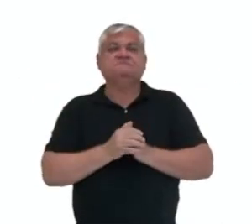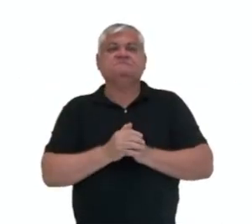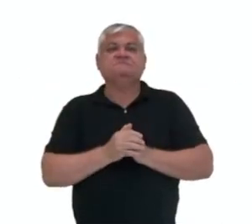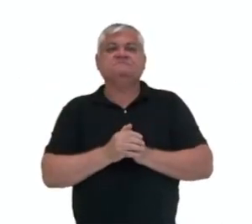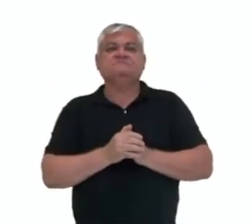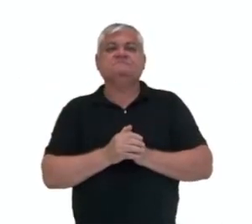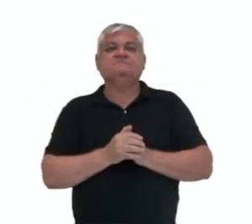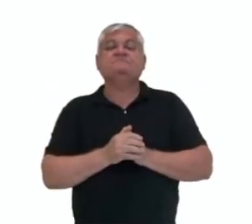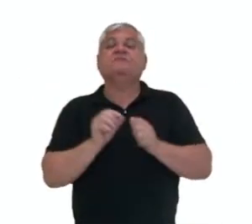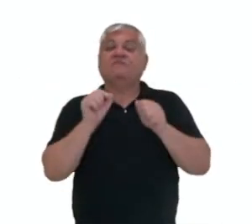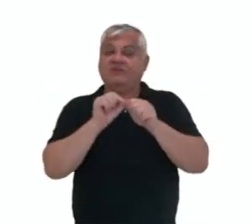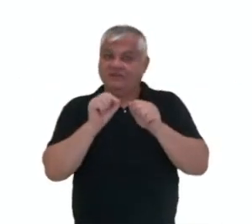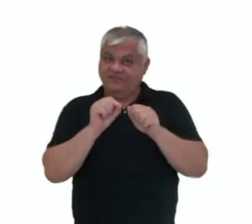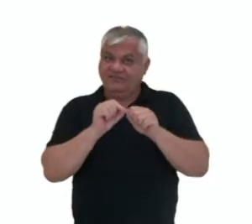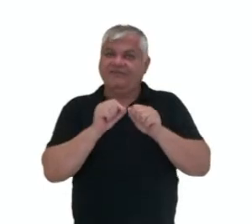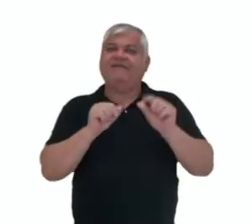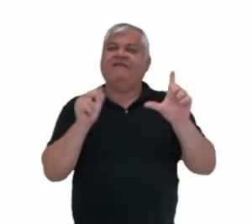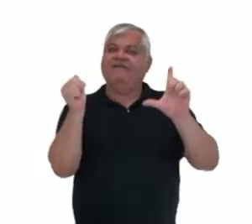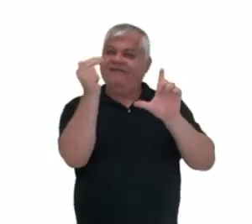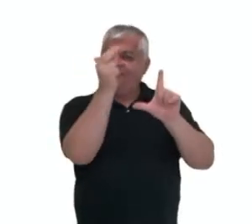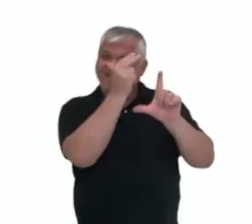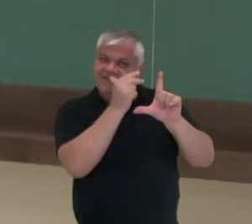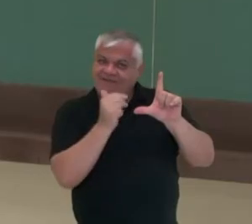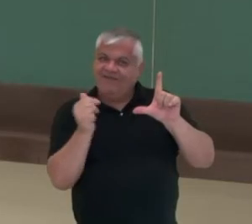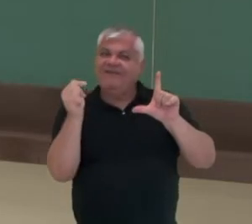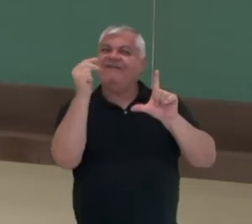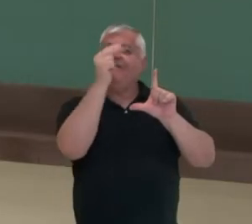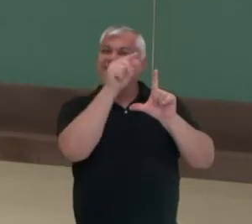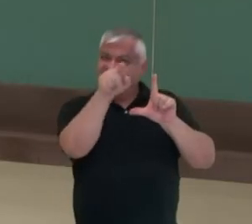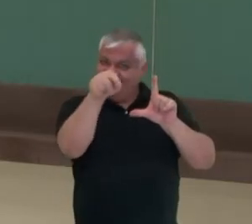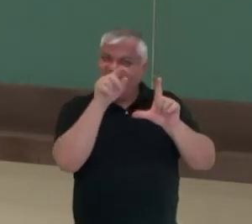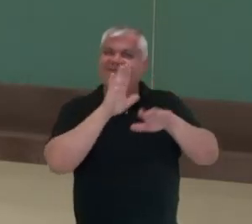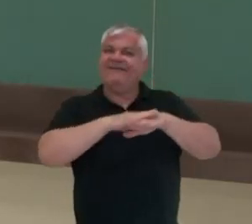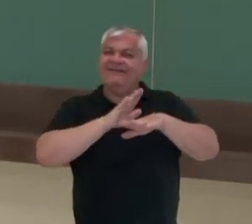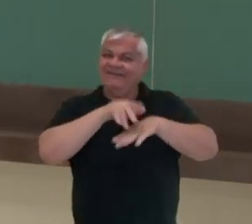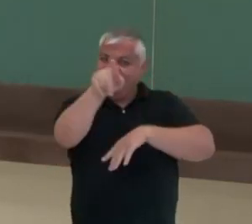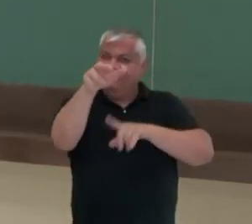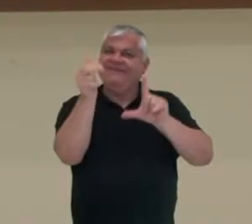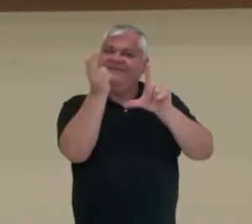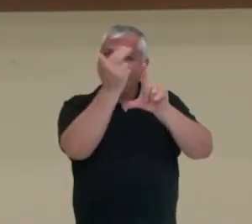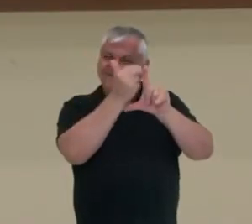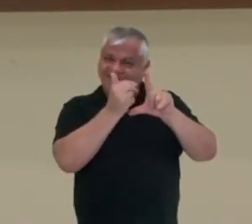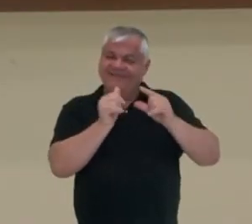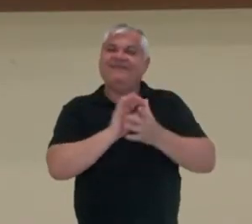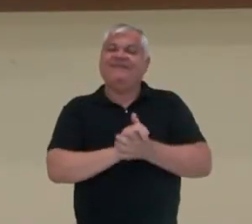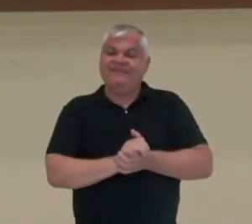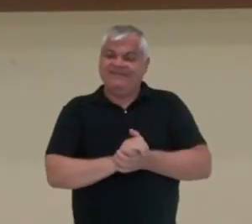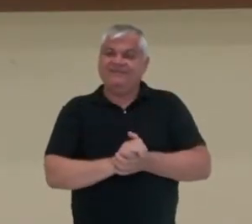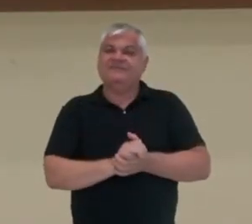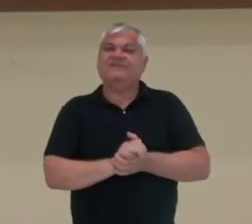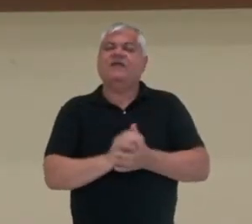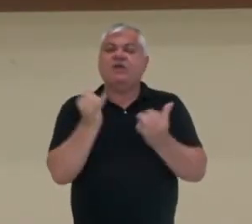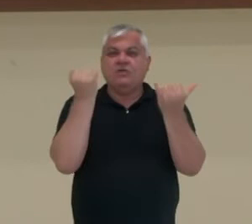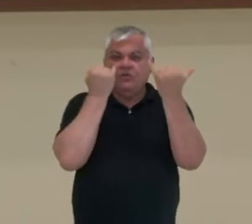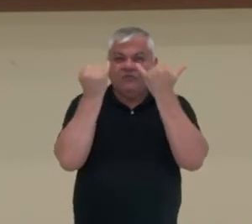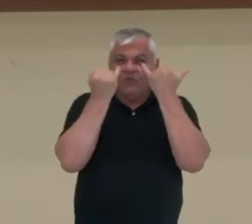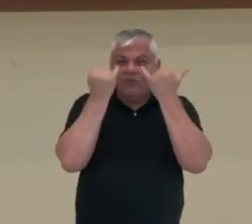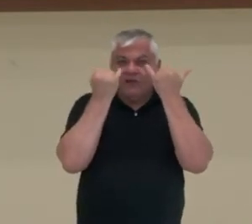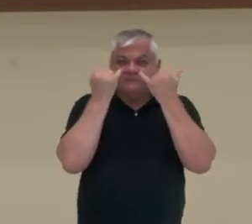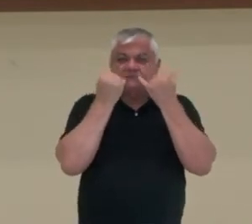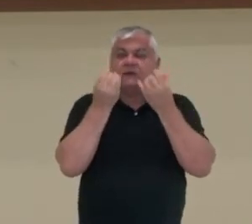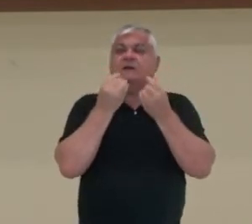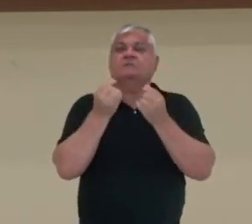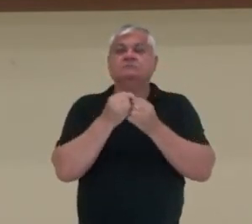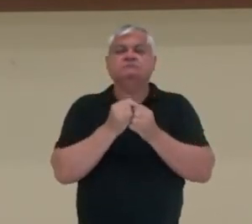Vocês vão ter que montar um gráfico, tá? E como será que a gente monta esse gráfico, né? Vocês vão pegar as informações que estão ali na tabela, tá?